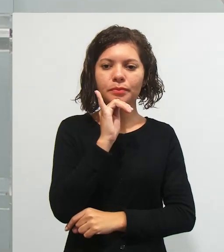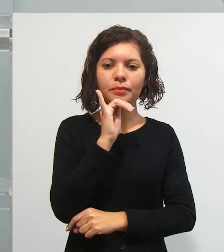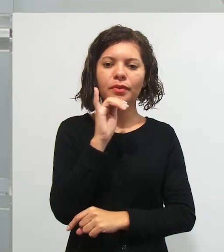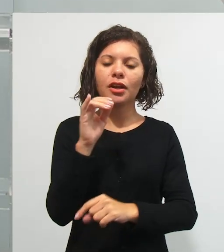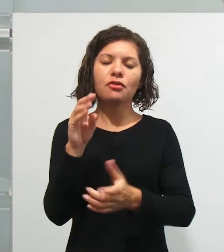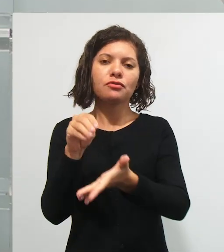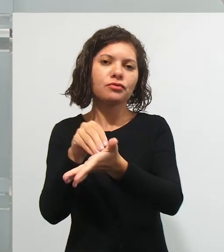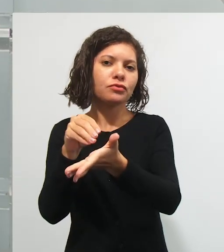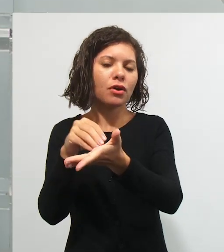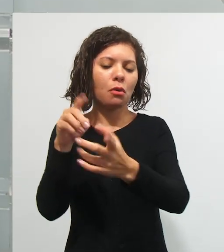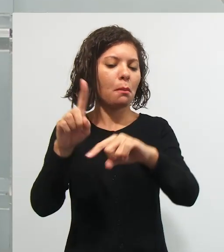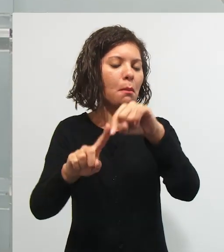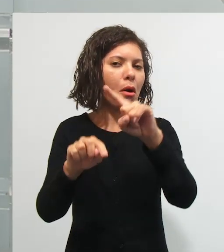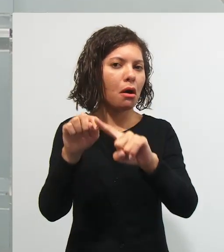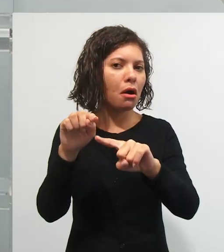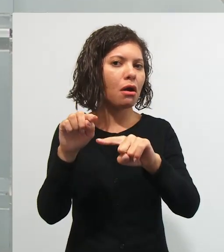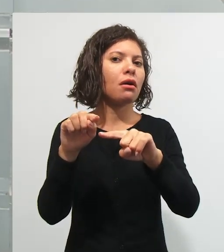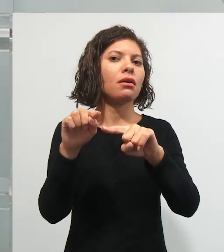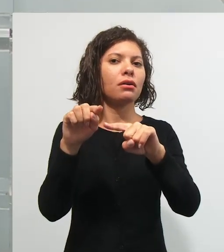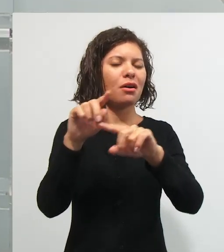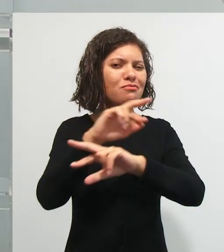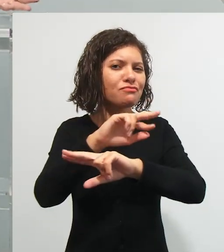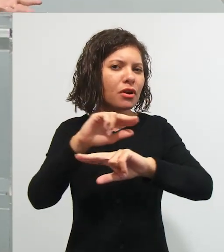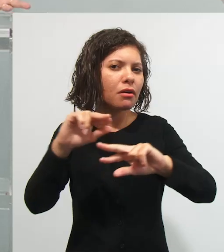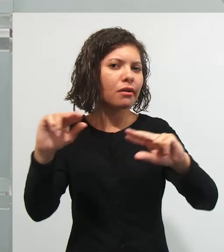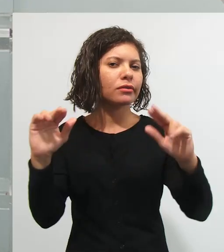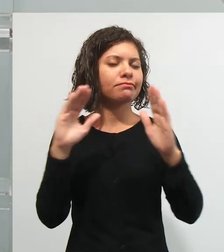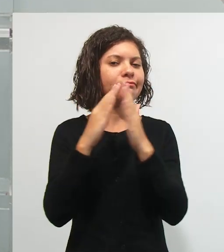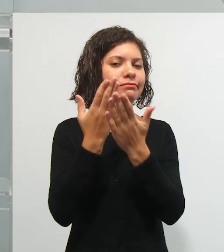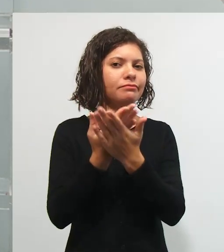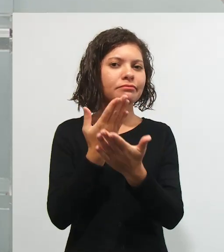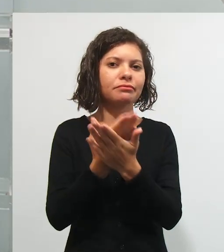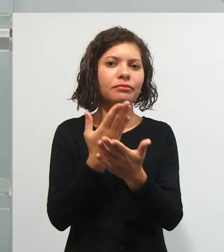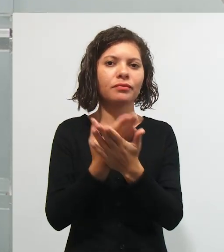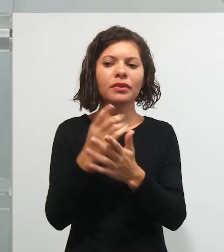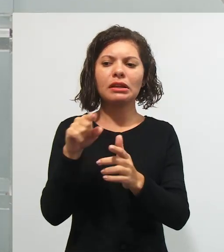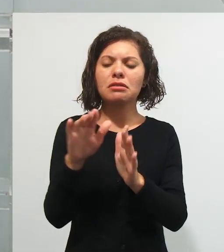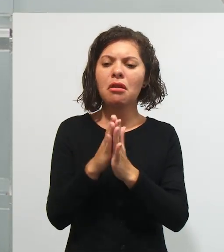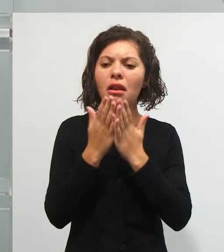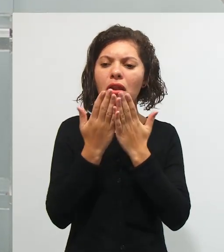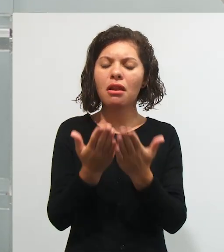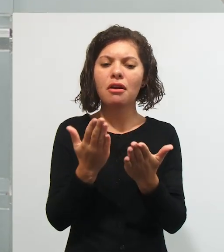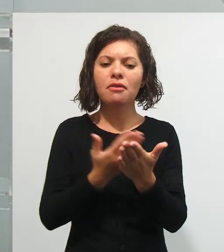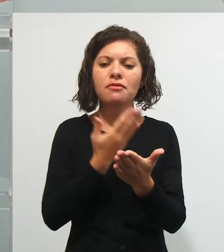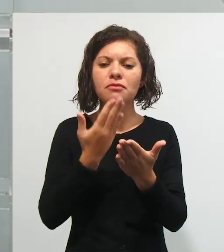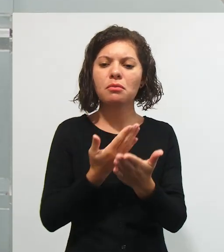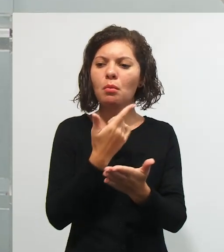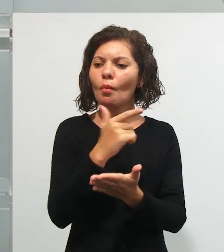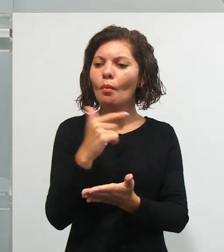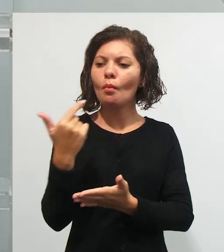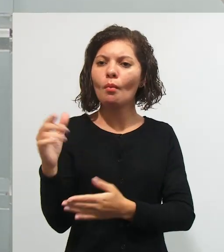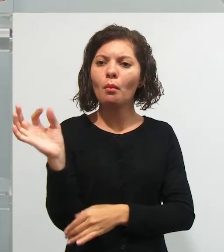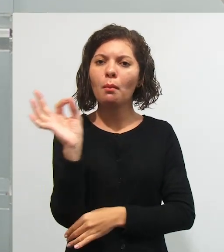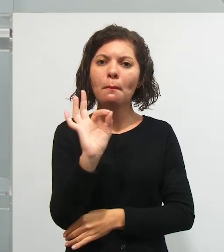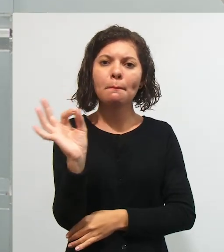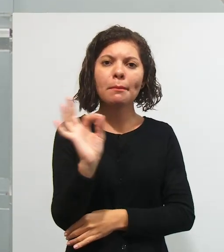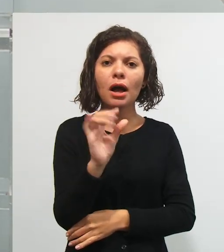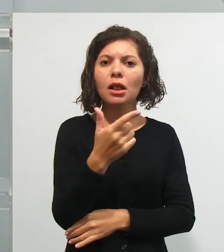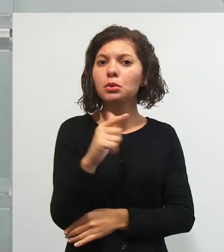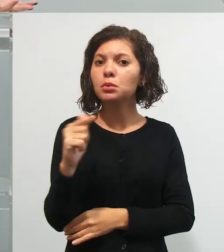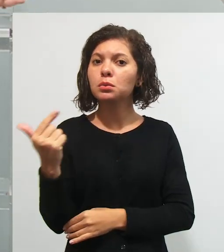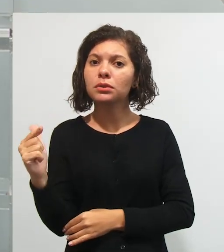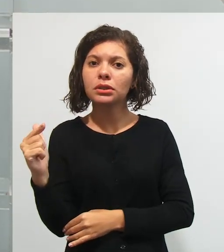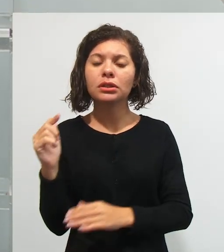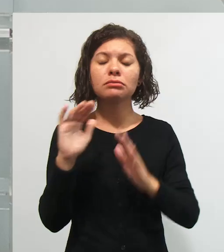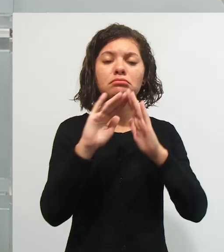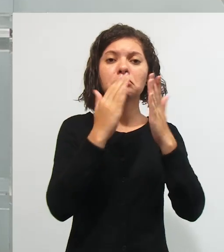Eles não manipularam materiais, eles não tiveram acesso a livro, eles não leram, eles não têm livros em casa, não tem livro na escola, então como é que eu